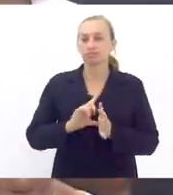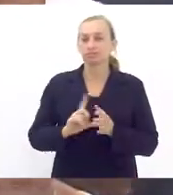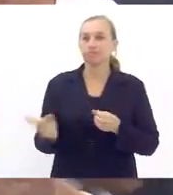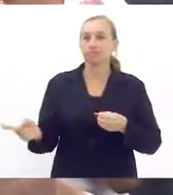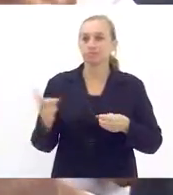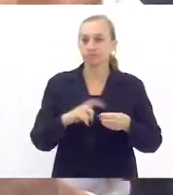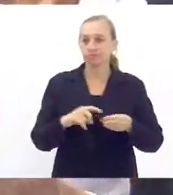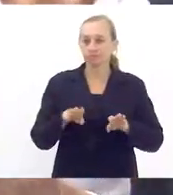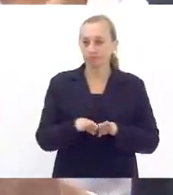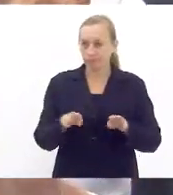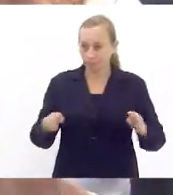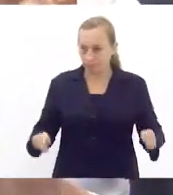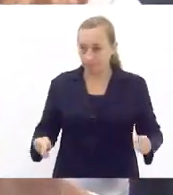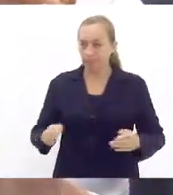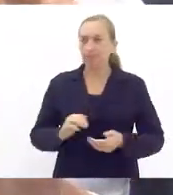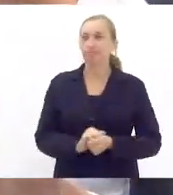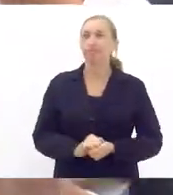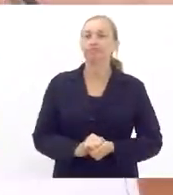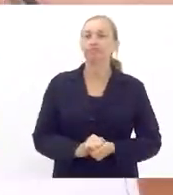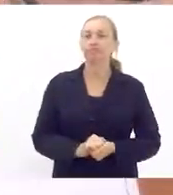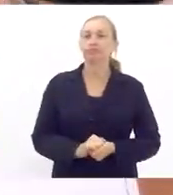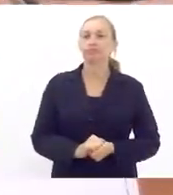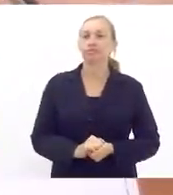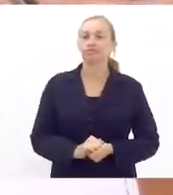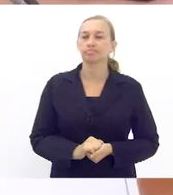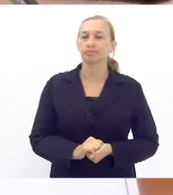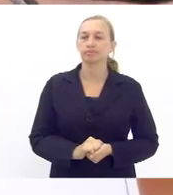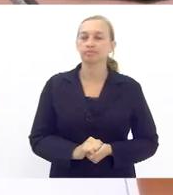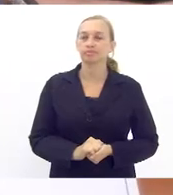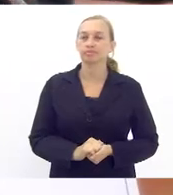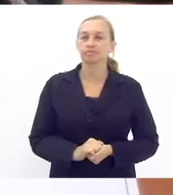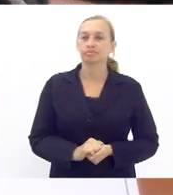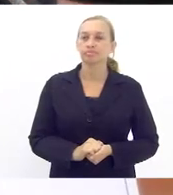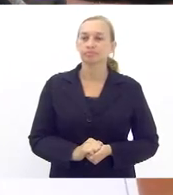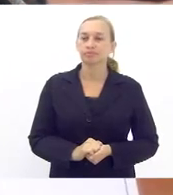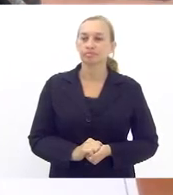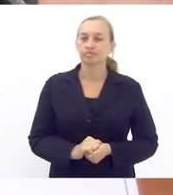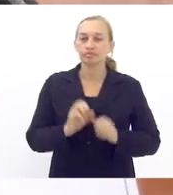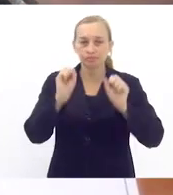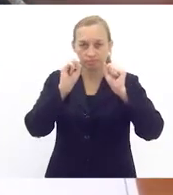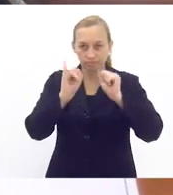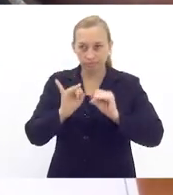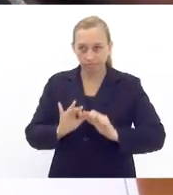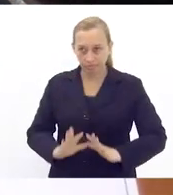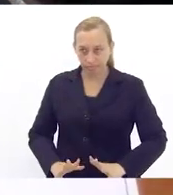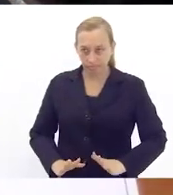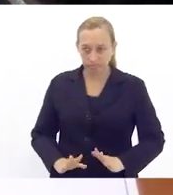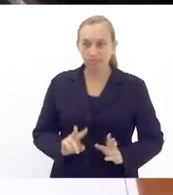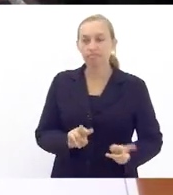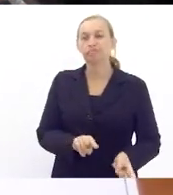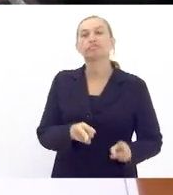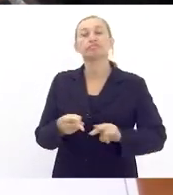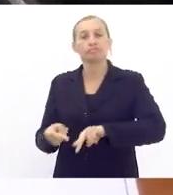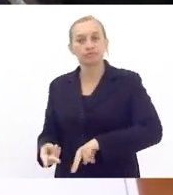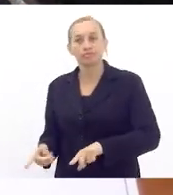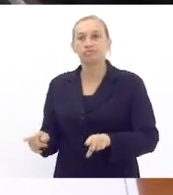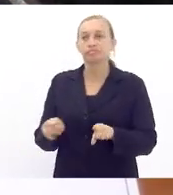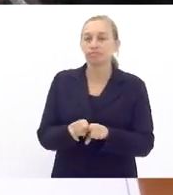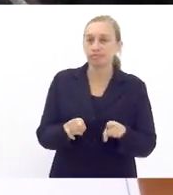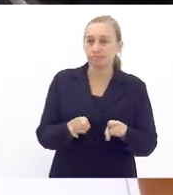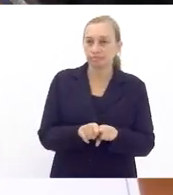retornar aqui para mesa eu queria fazer uma questão de esclarecimento encaminhamento também